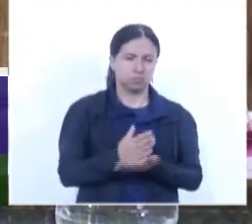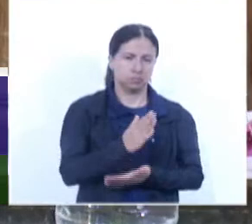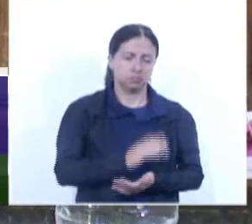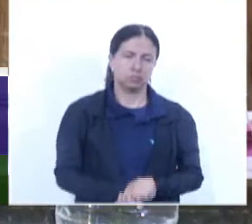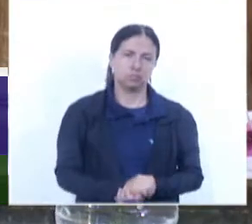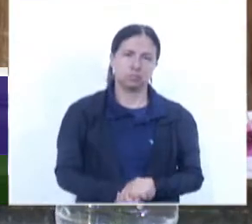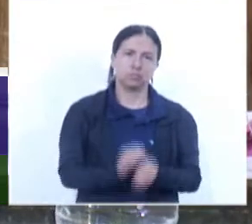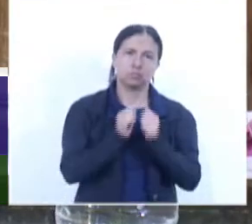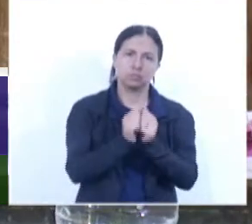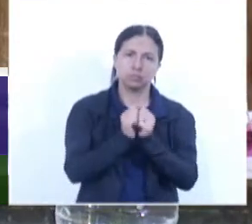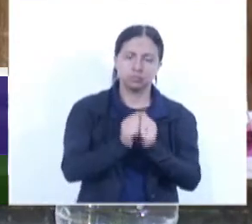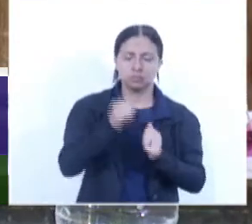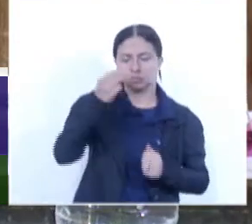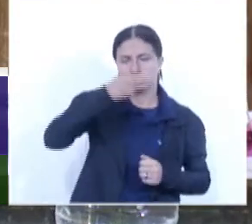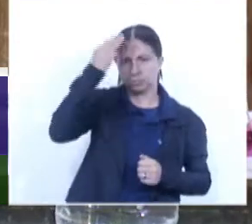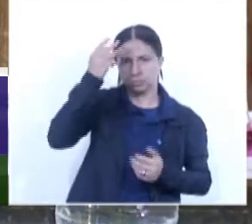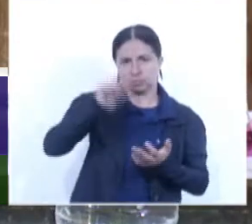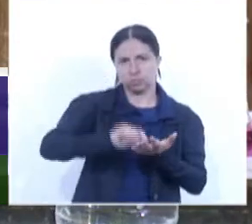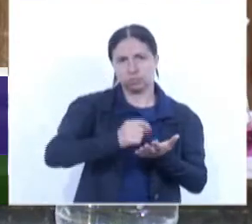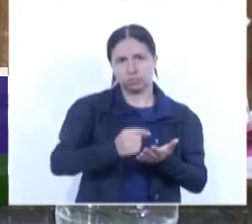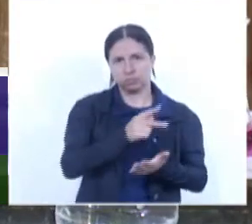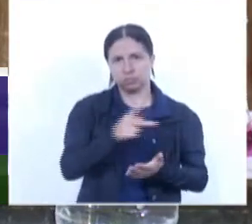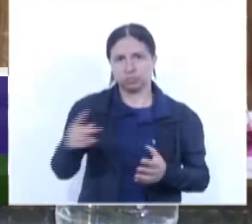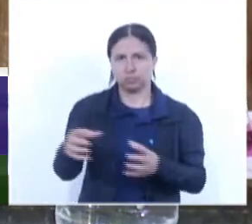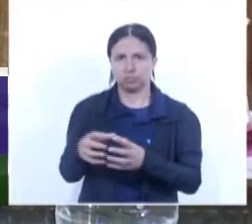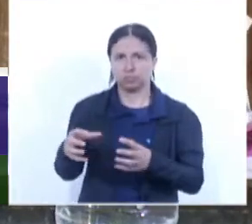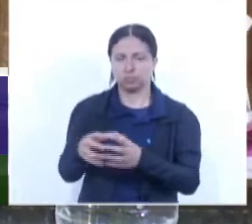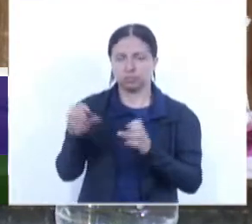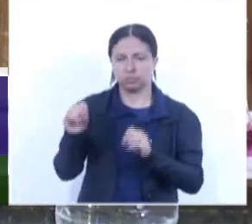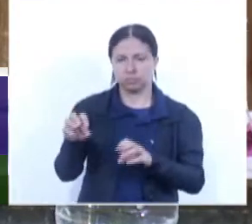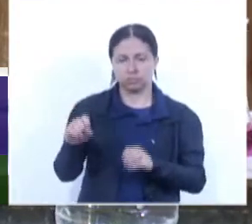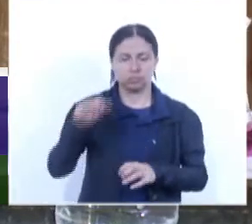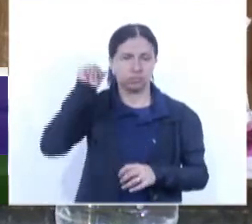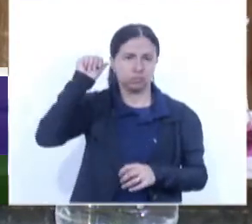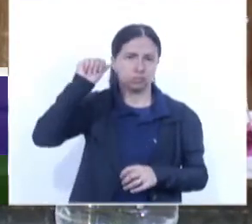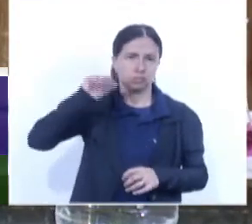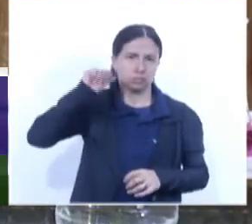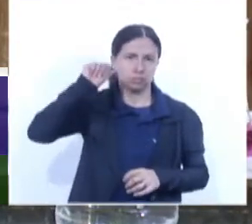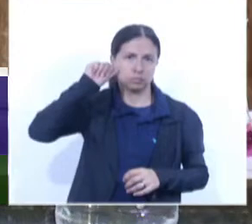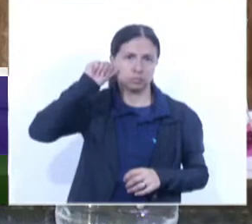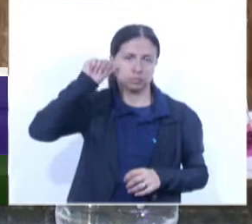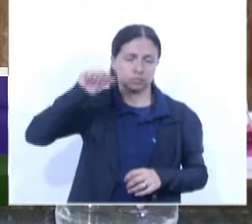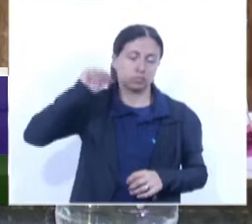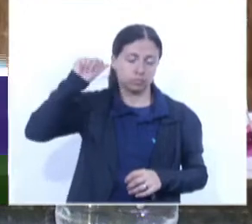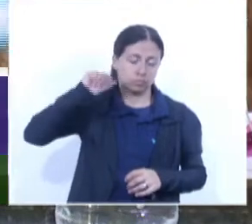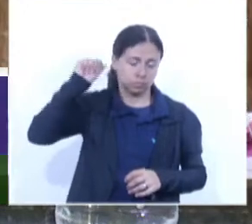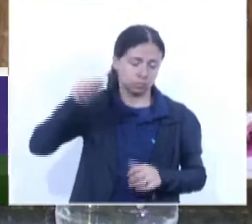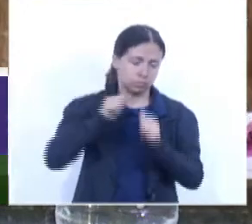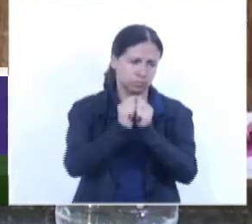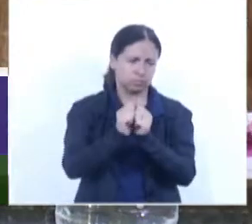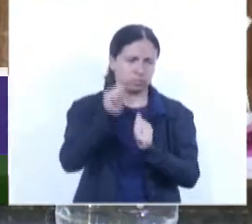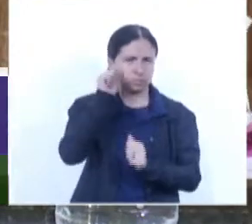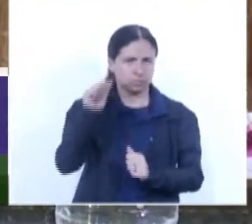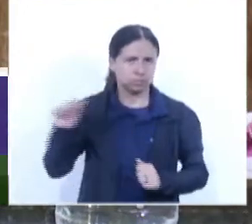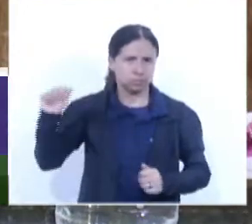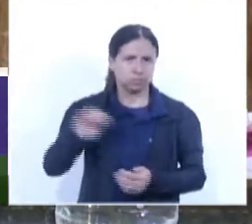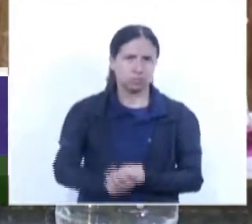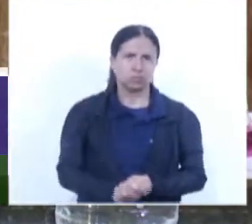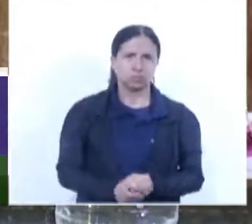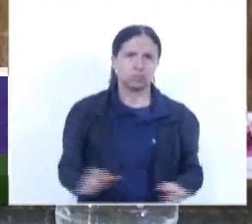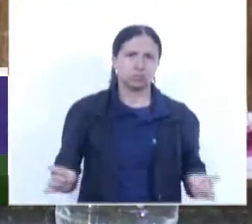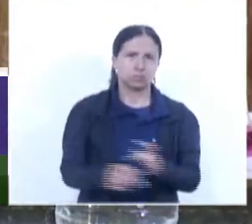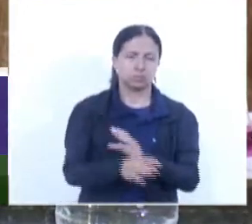Ferreira que é presidente da Comissão de educação Anderson Lima membro e o abater também assinou como membro e o projeto está